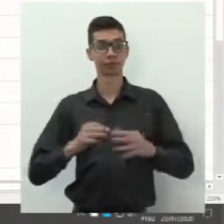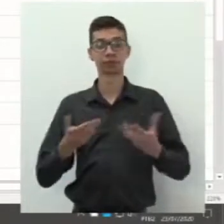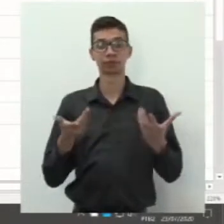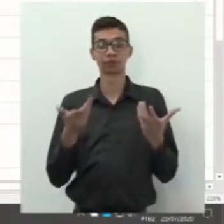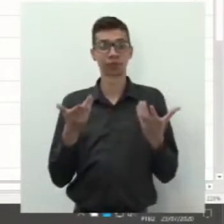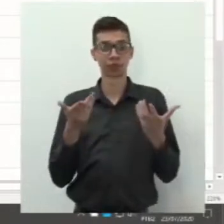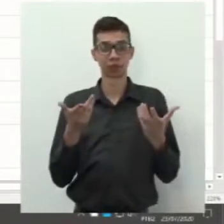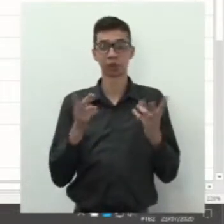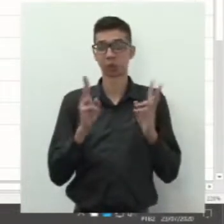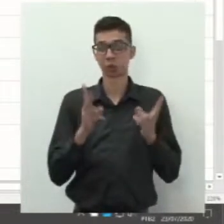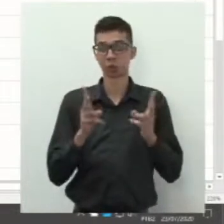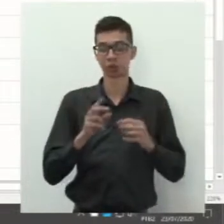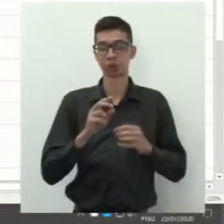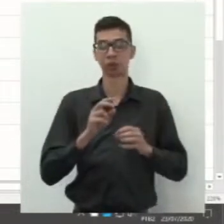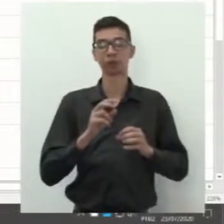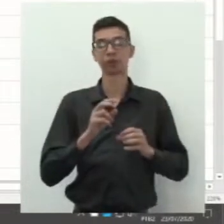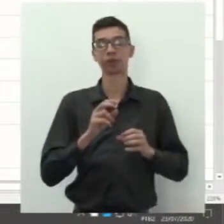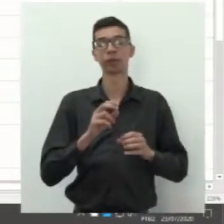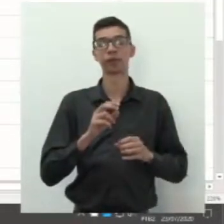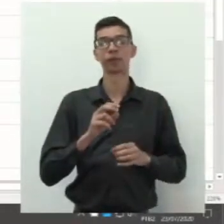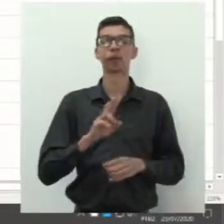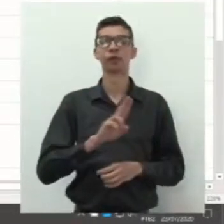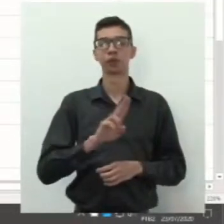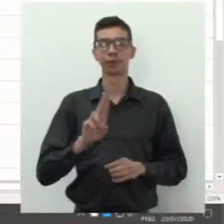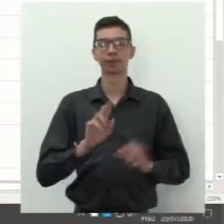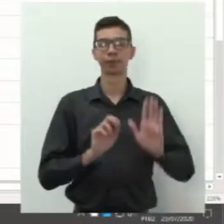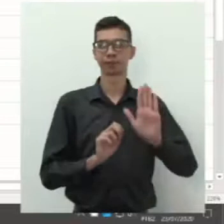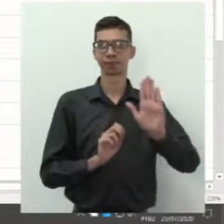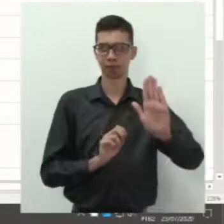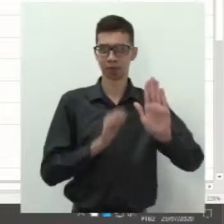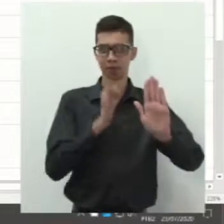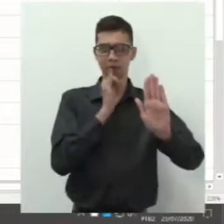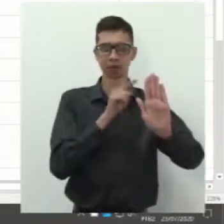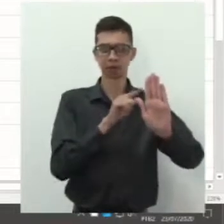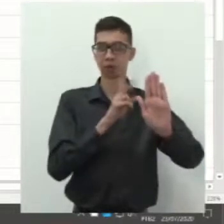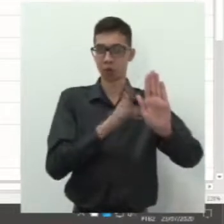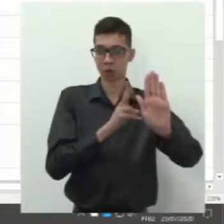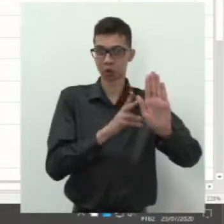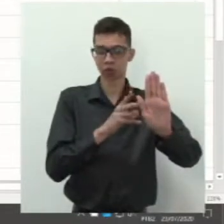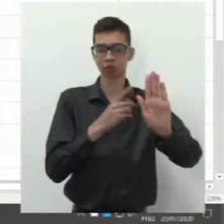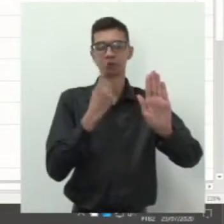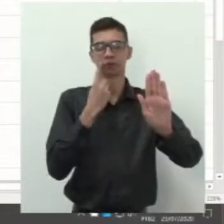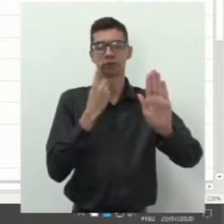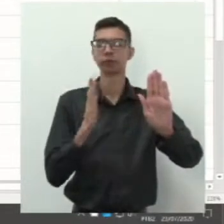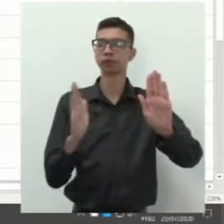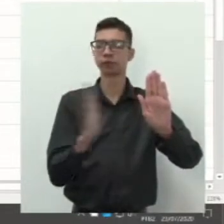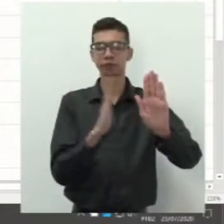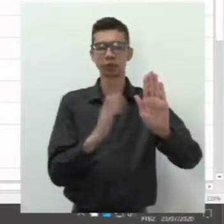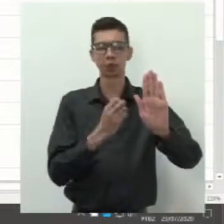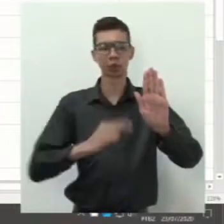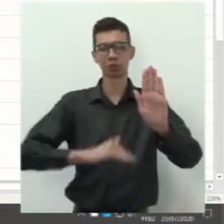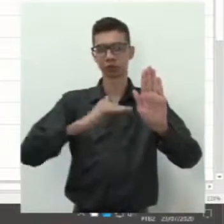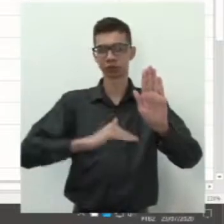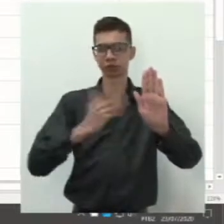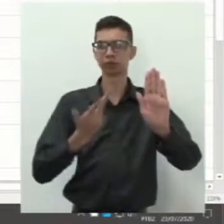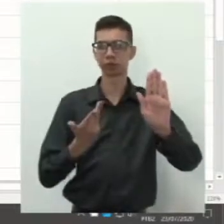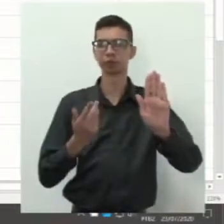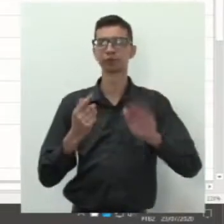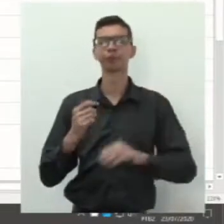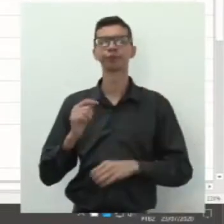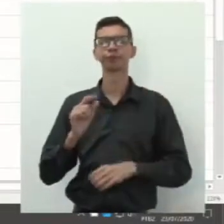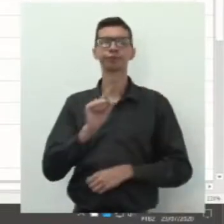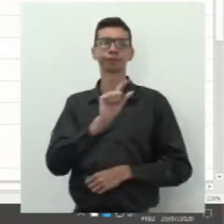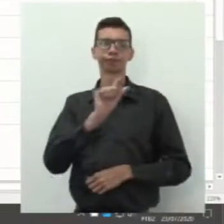congelamento personalizado aí, só ajustar a seleção da sua célula e ir na primeira opção do congelar